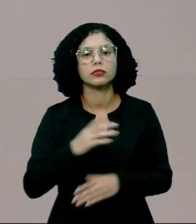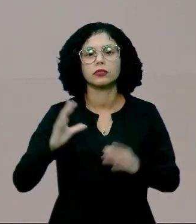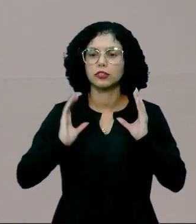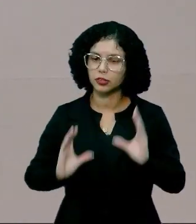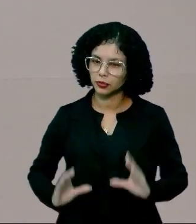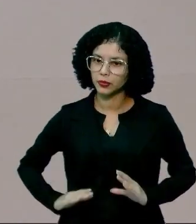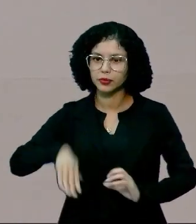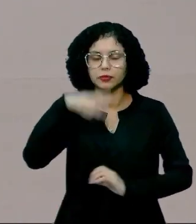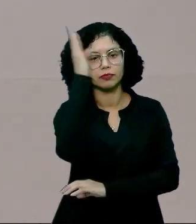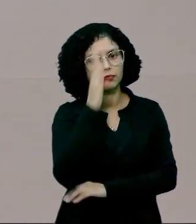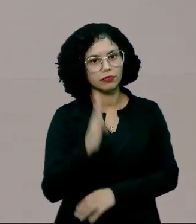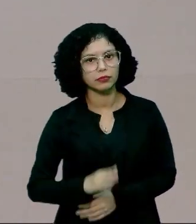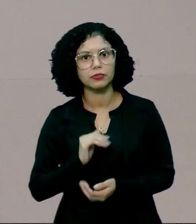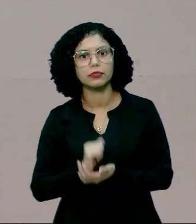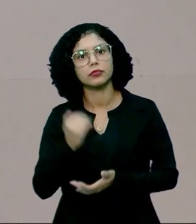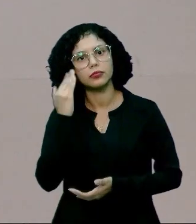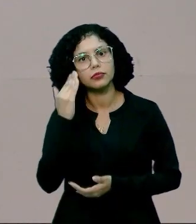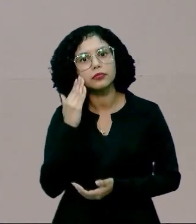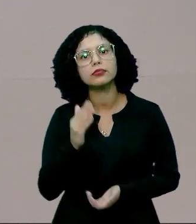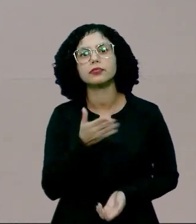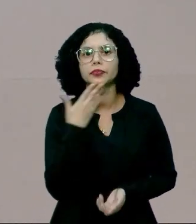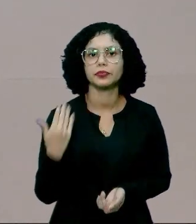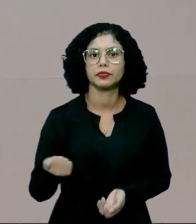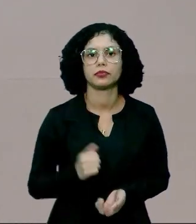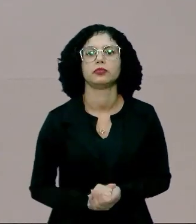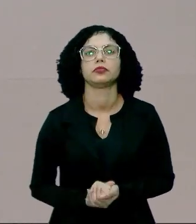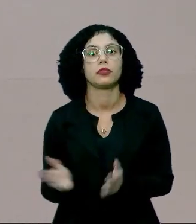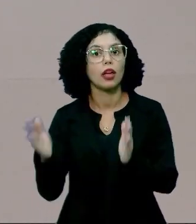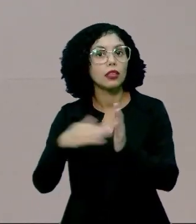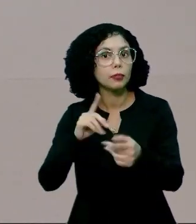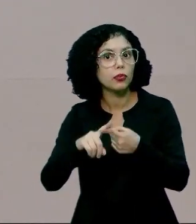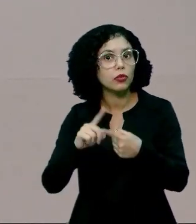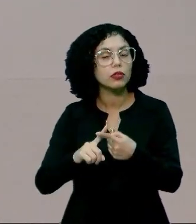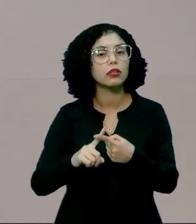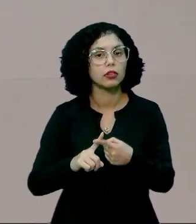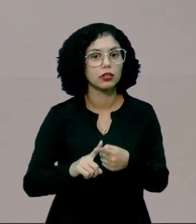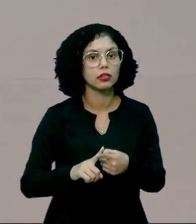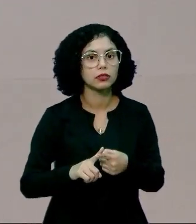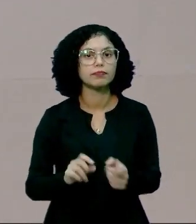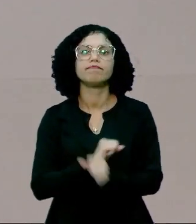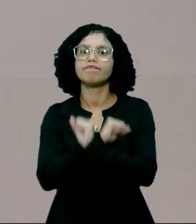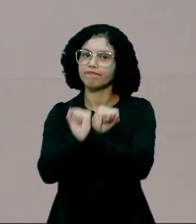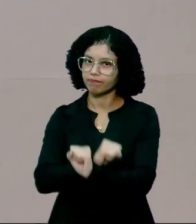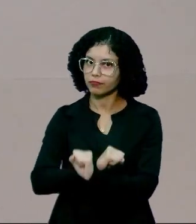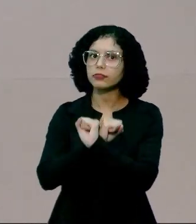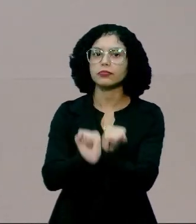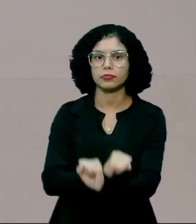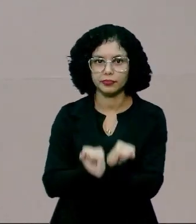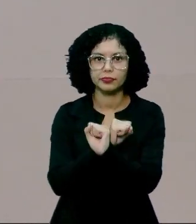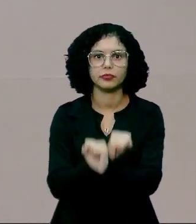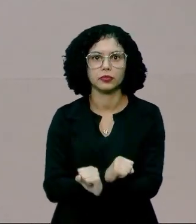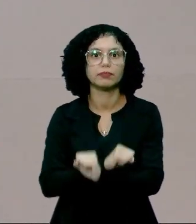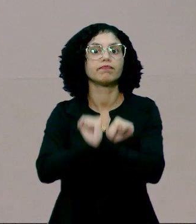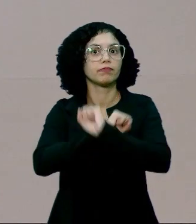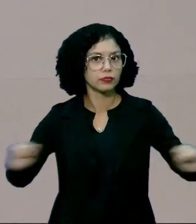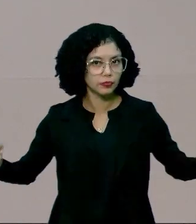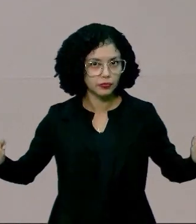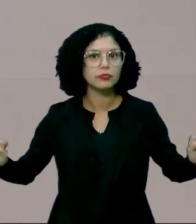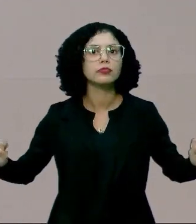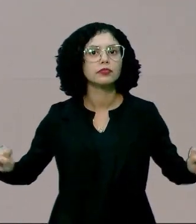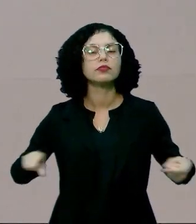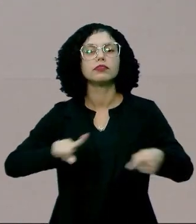cidadãos brasileiros, termos compreensão e entendimento, até porque a escravidão foi